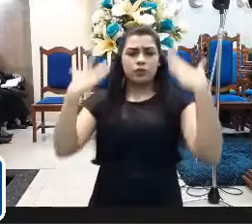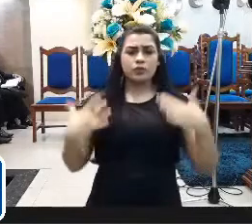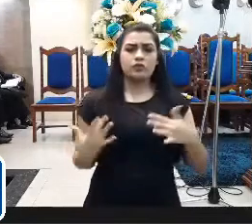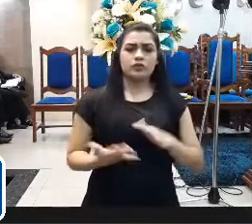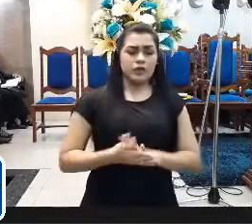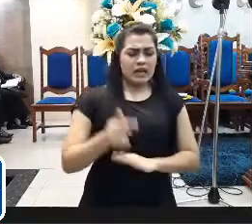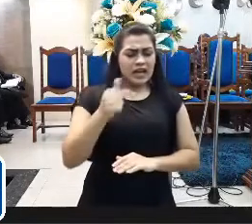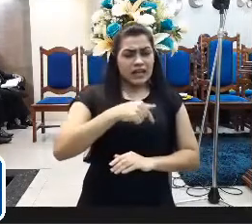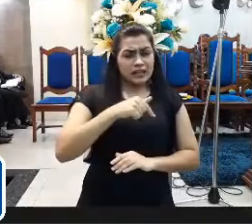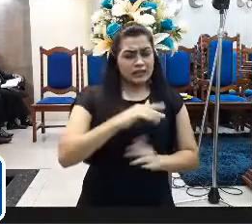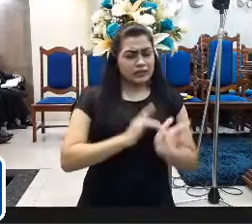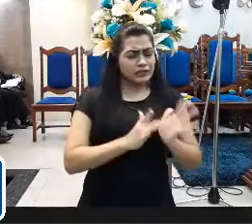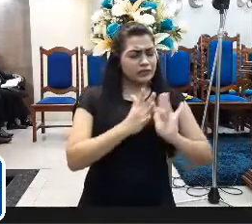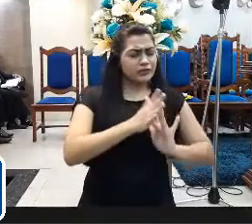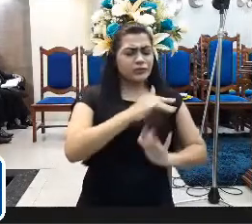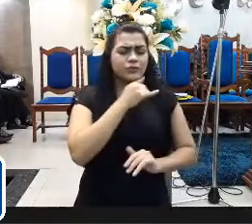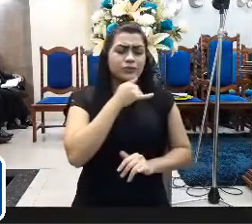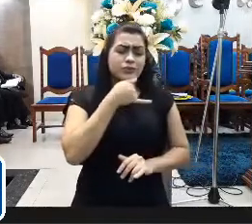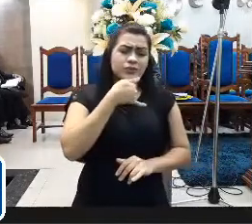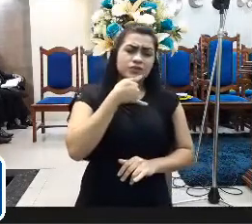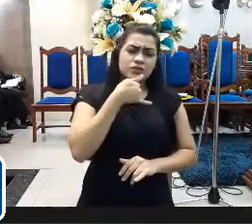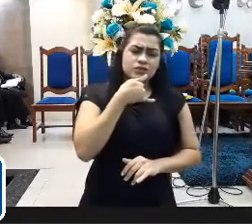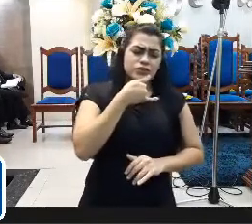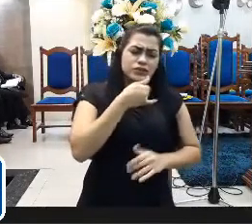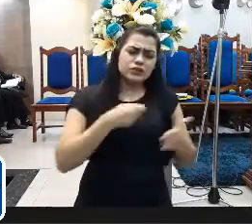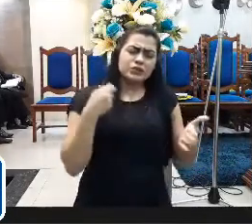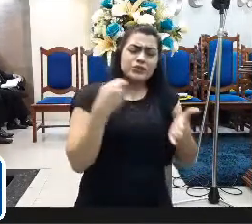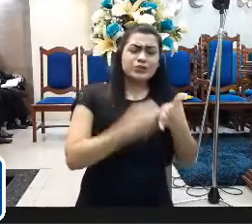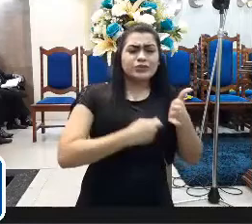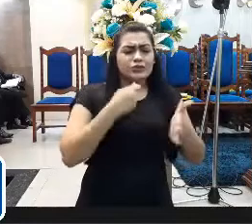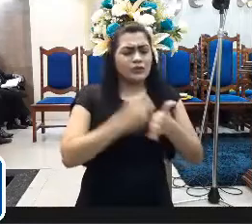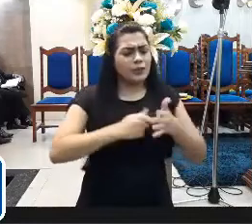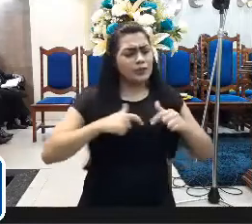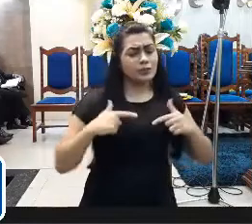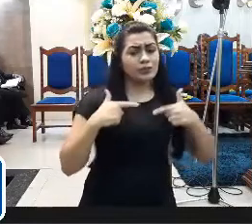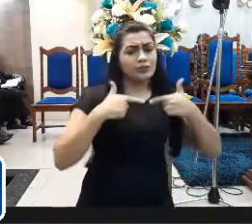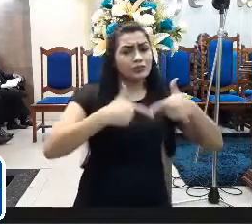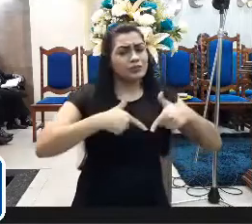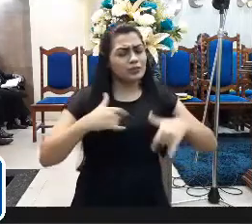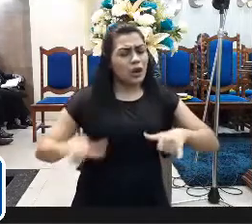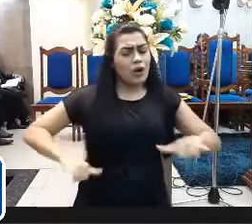as tristezas que ele enfrentou, glória a Deus, mas